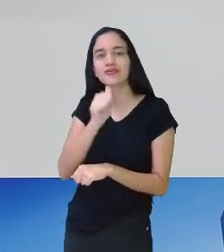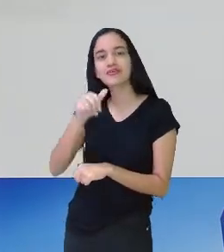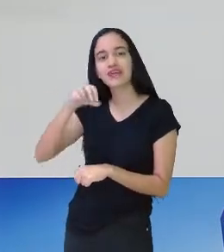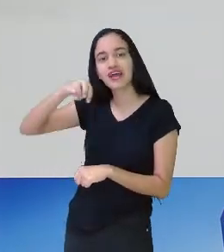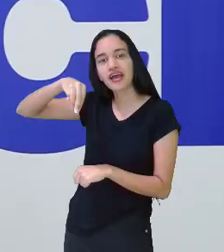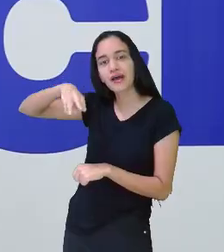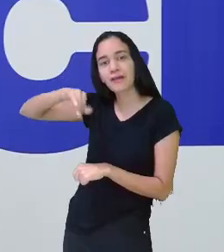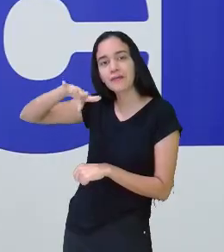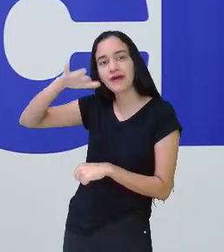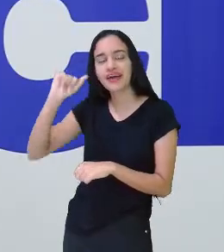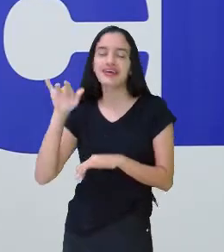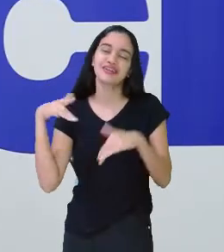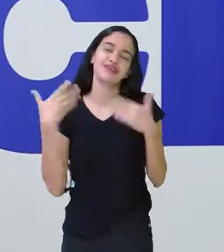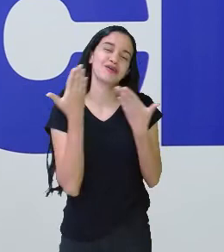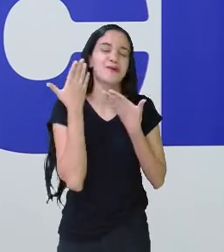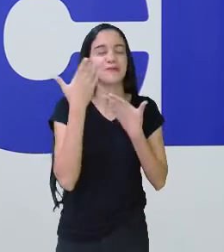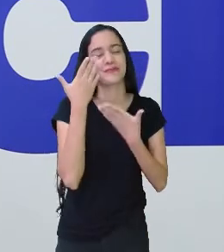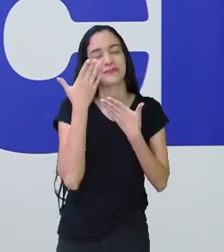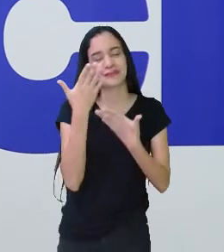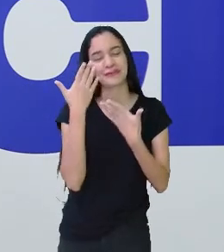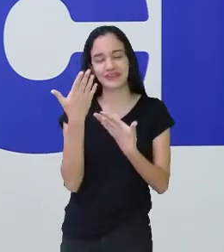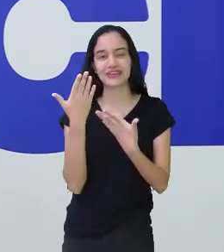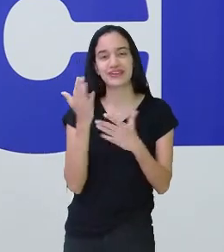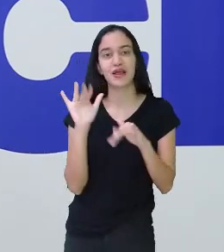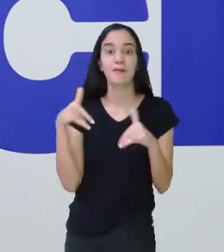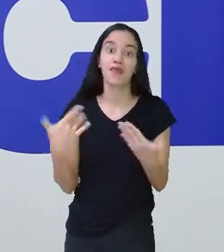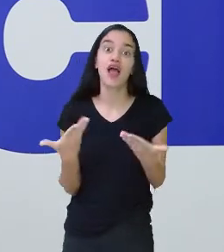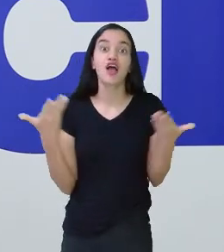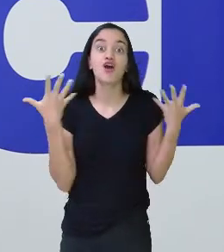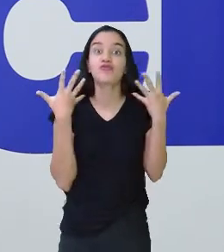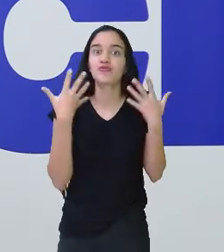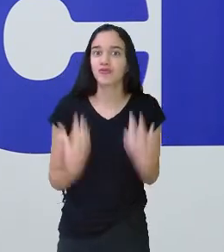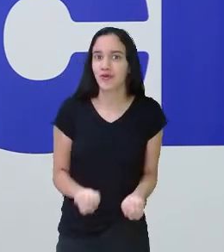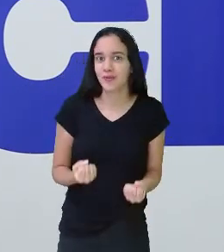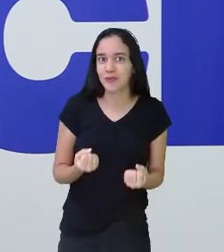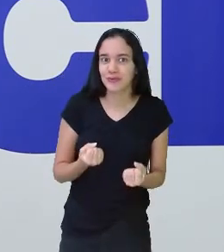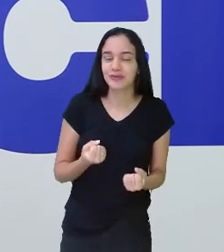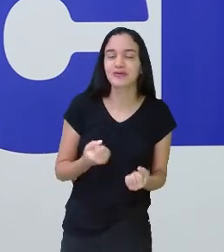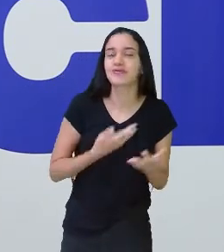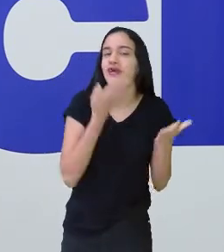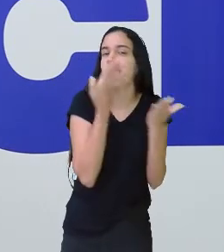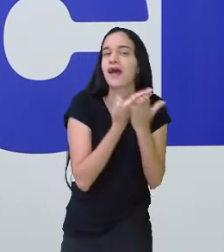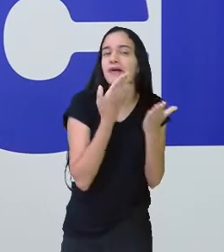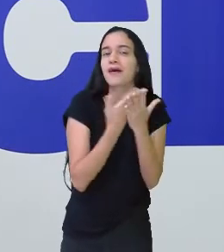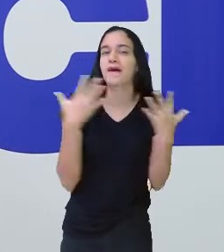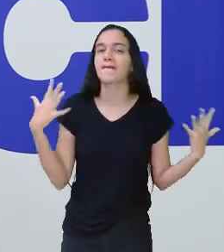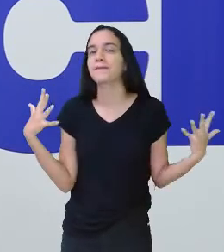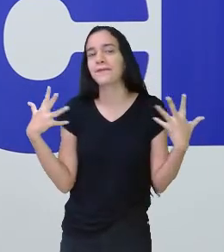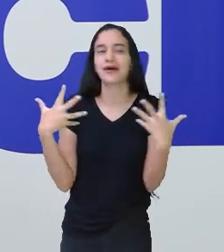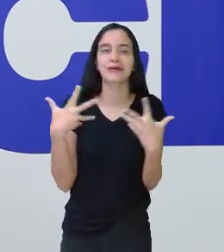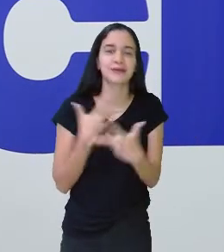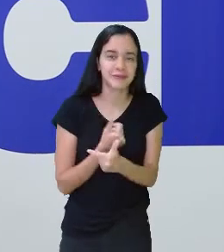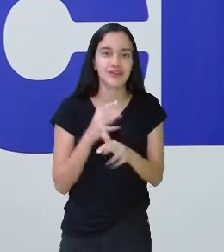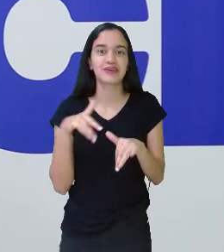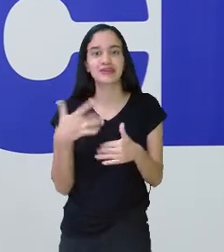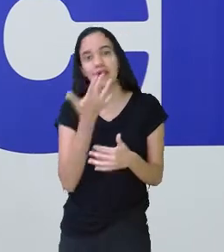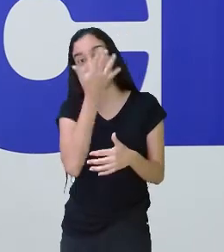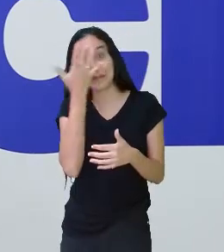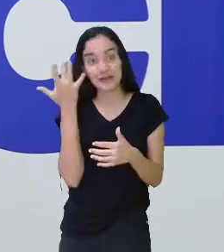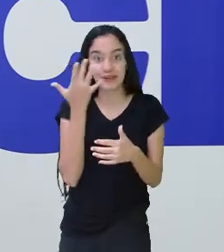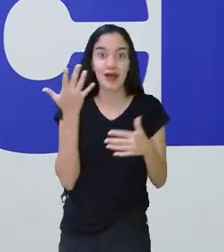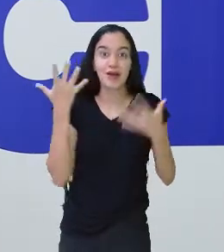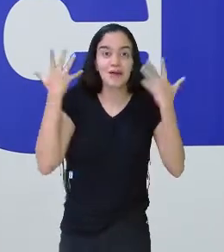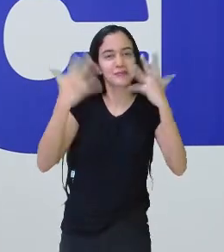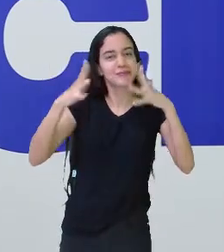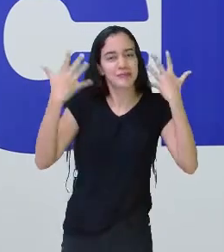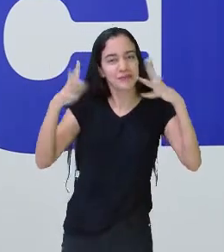professora Márcia. Obrigada, professora Sinara. E vamos embora para essa aula maravilhosa, pessoal. Bate